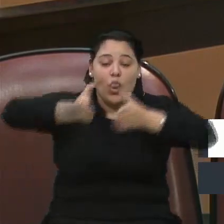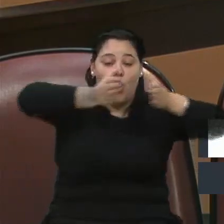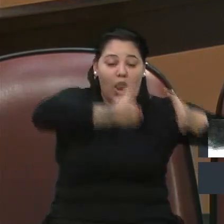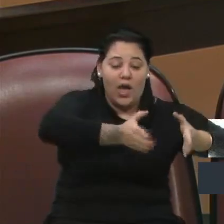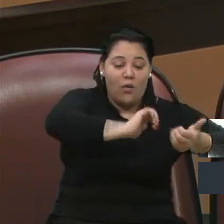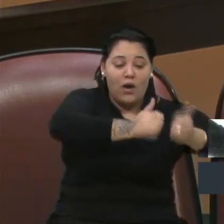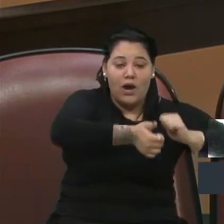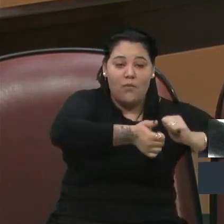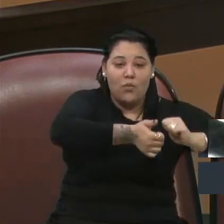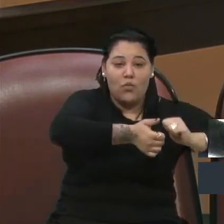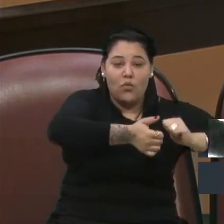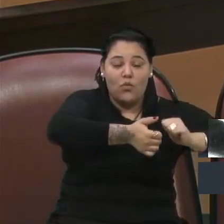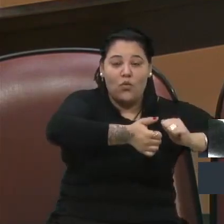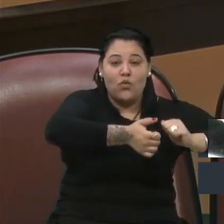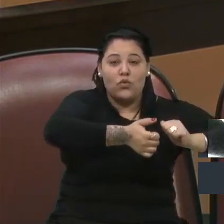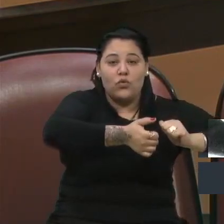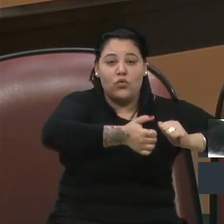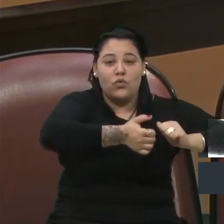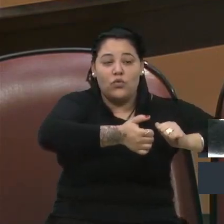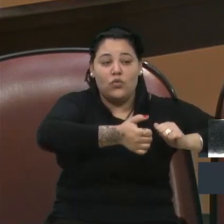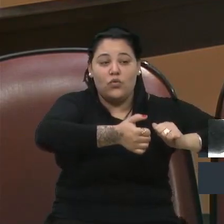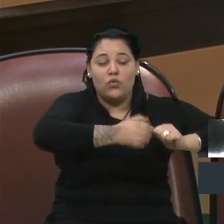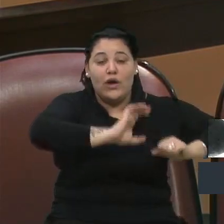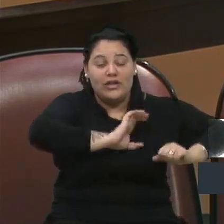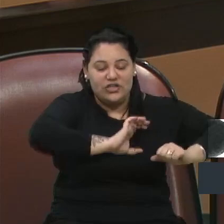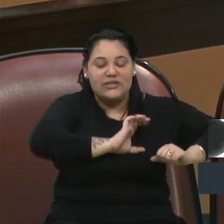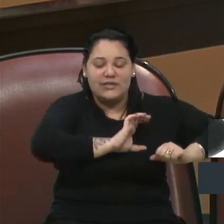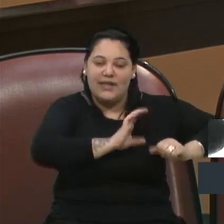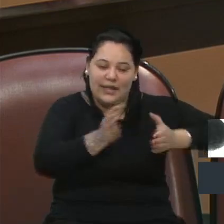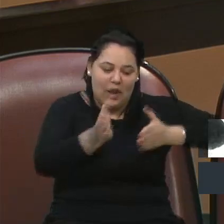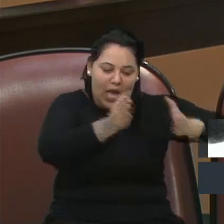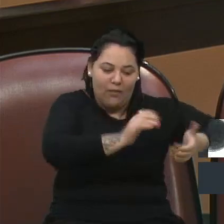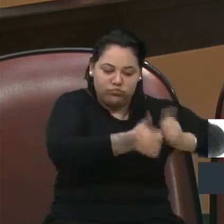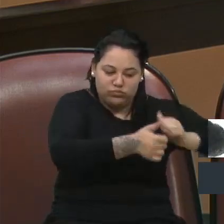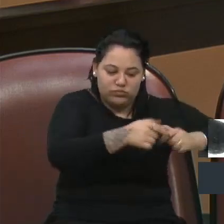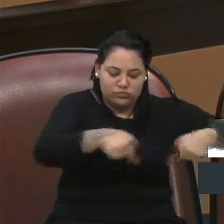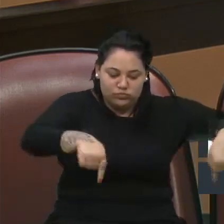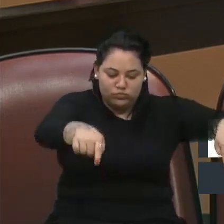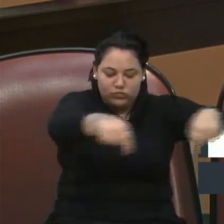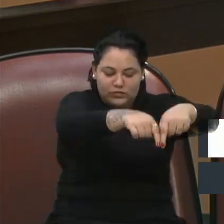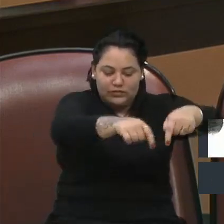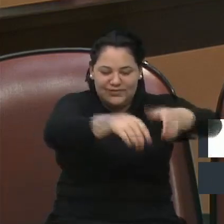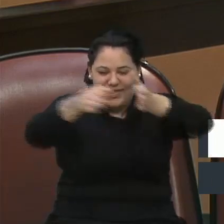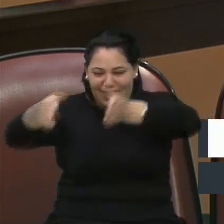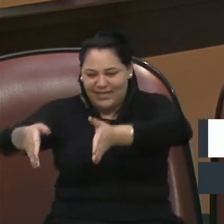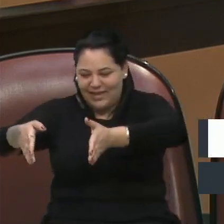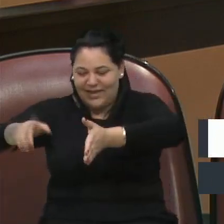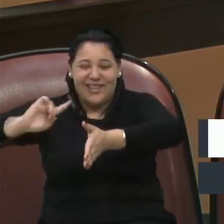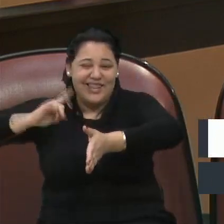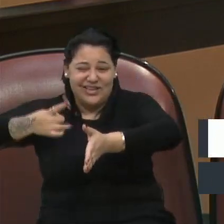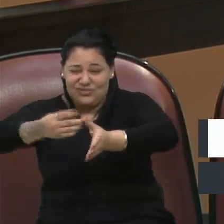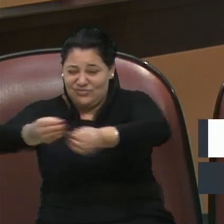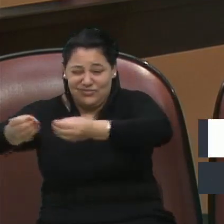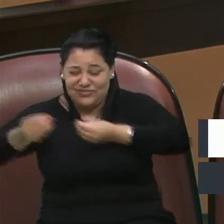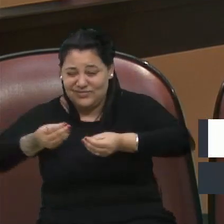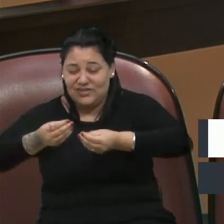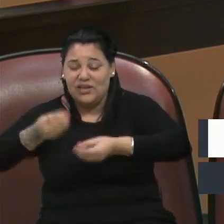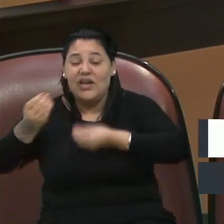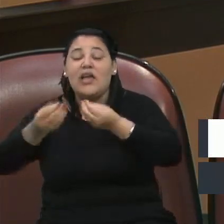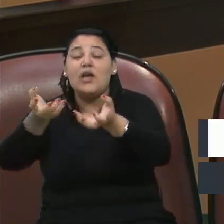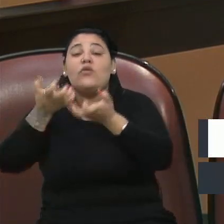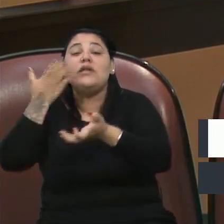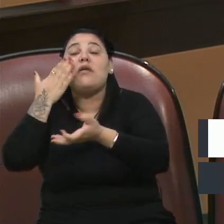pelo mínimo, a transparência a gente precisa falar. Como é que está? Como é que está? Está parado? Está andando? Então,